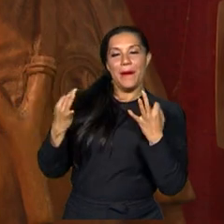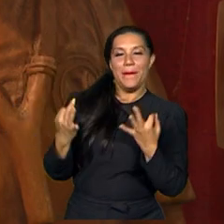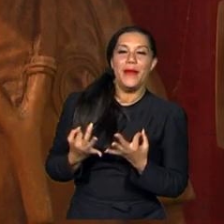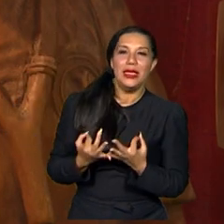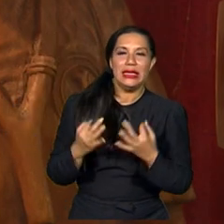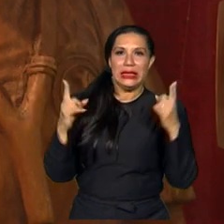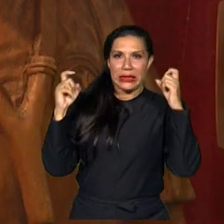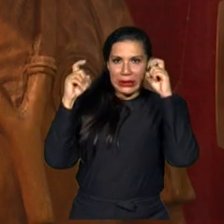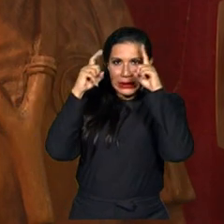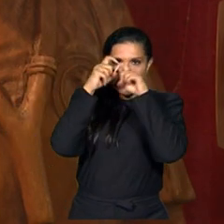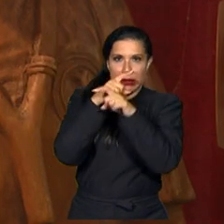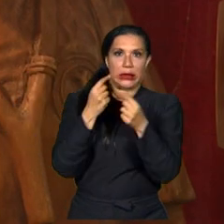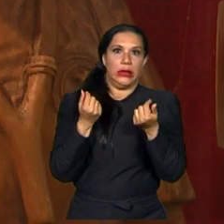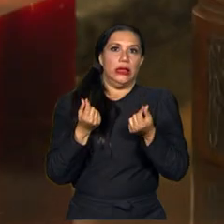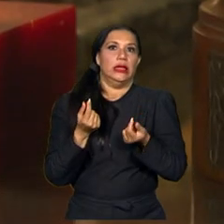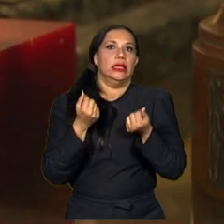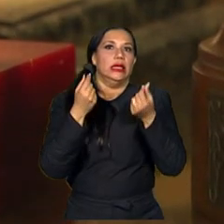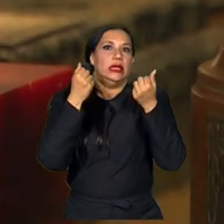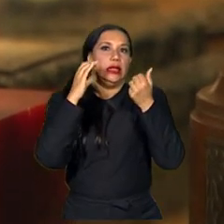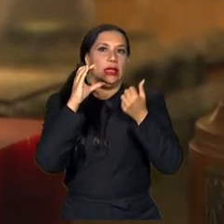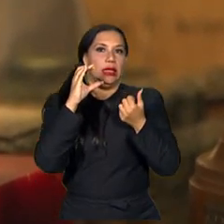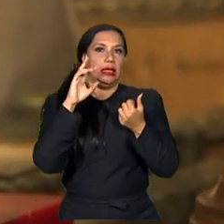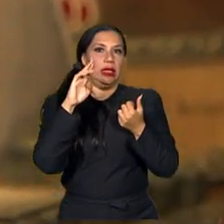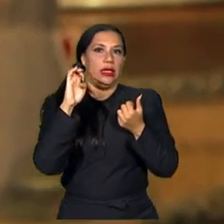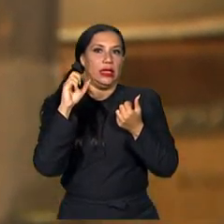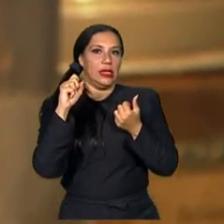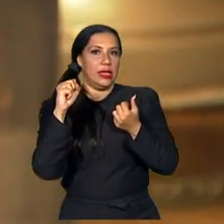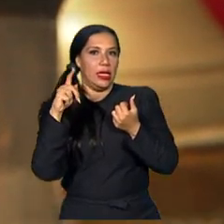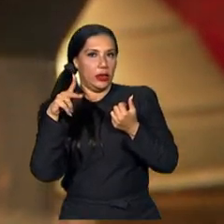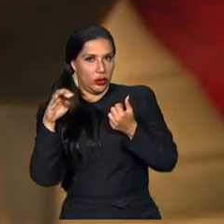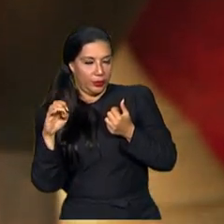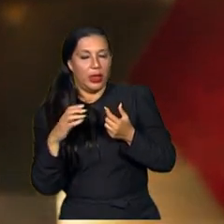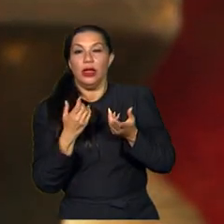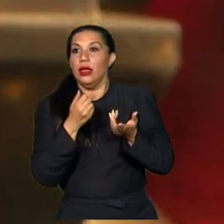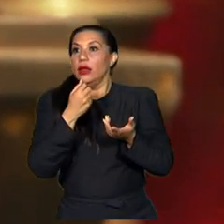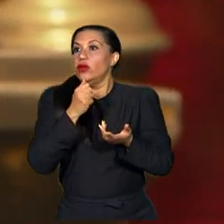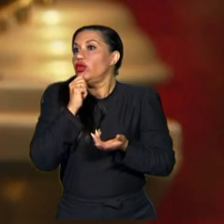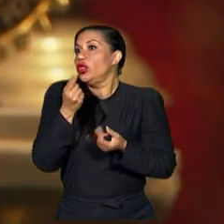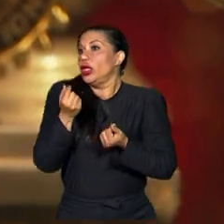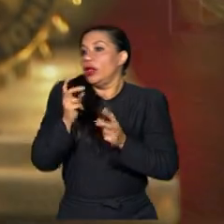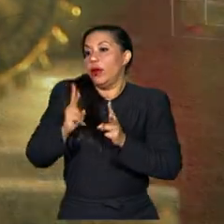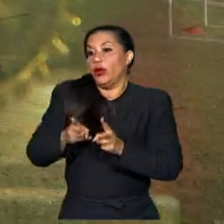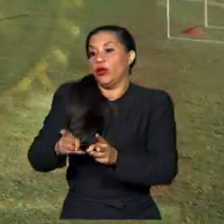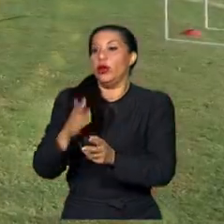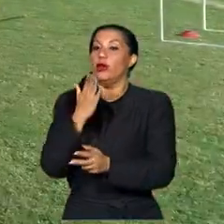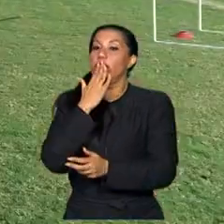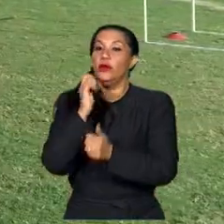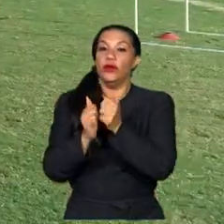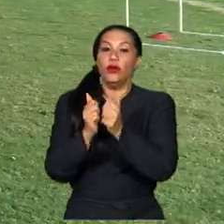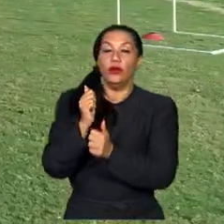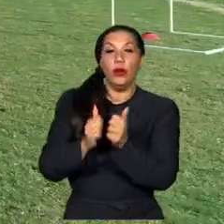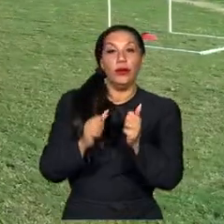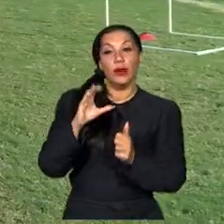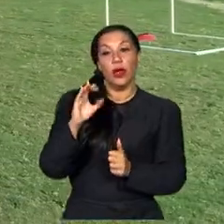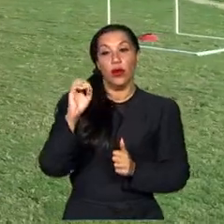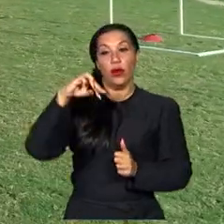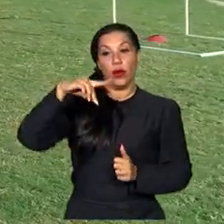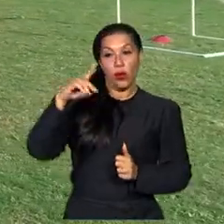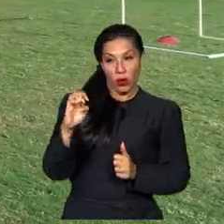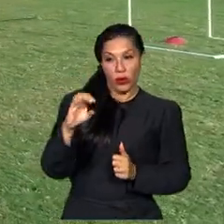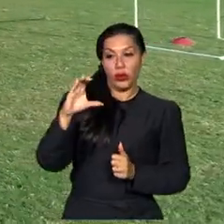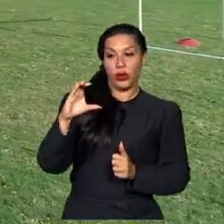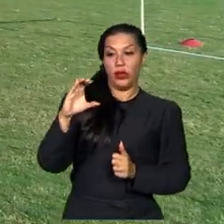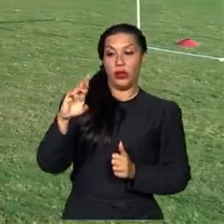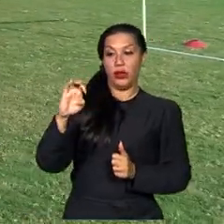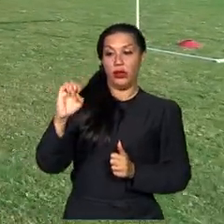em dificuldades financeiras e sem dinheiro para manter um time de futebol. O Conde Crespi pede à